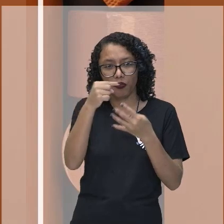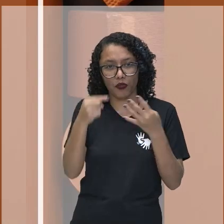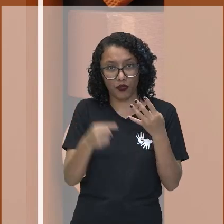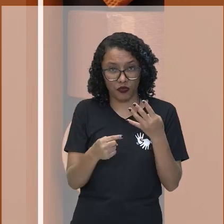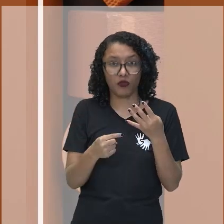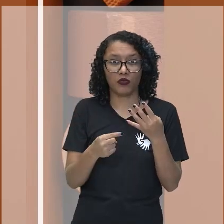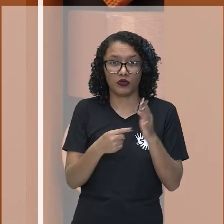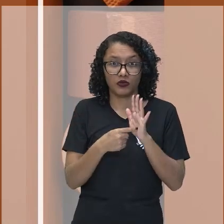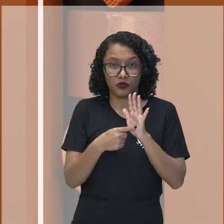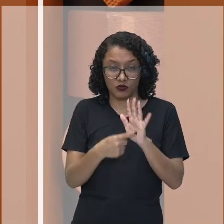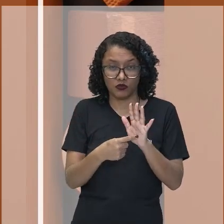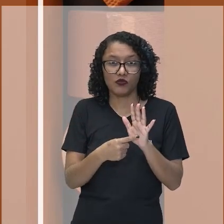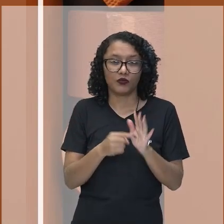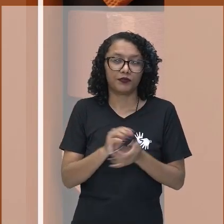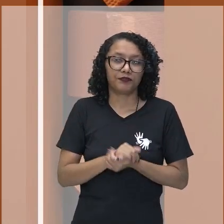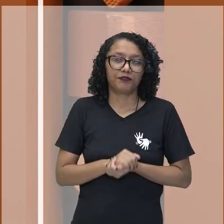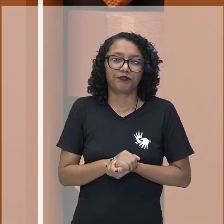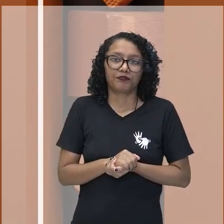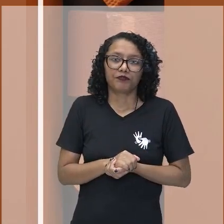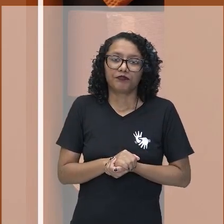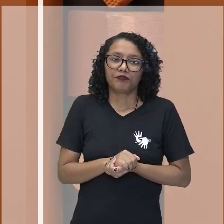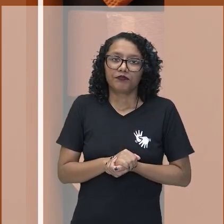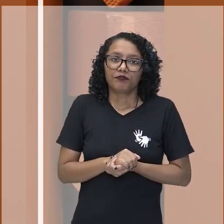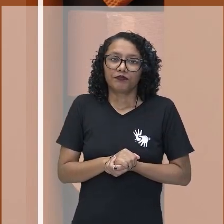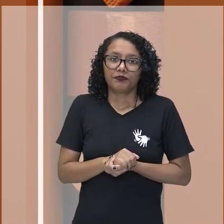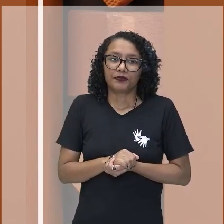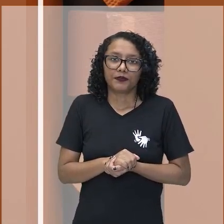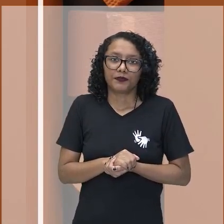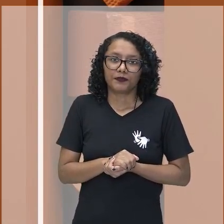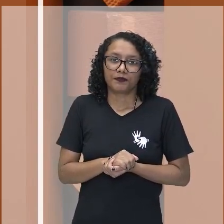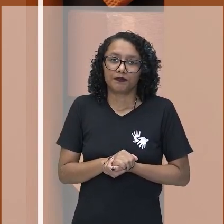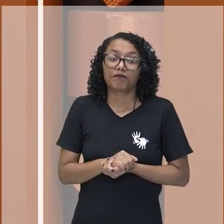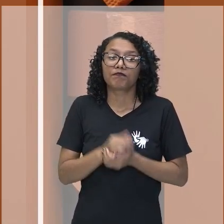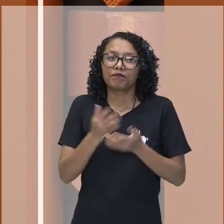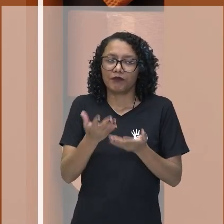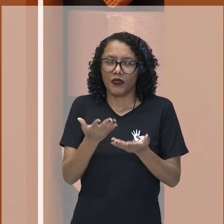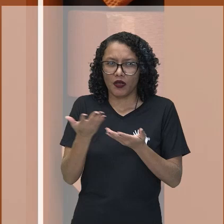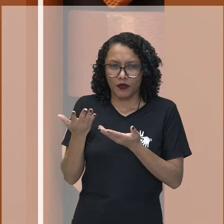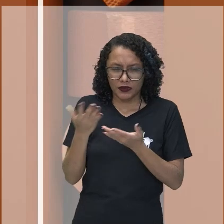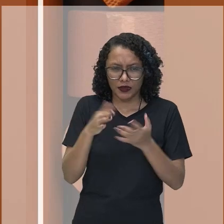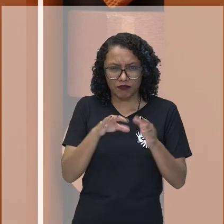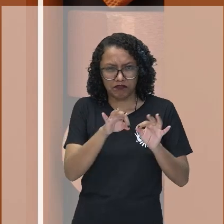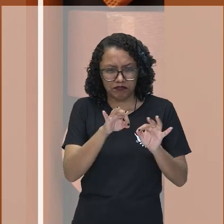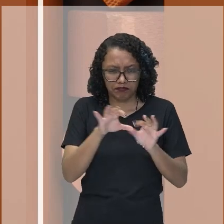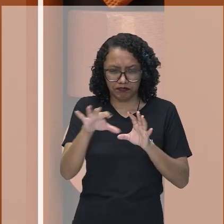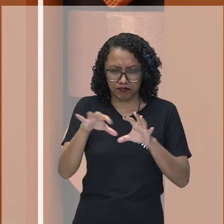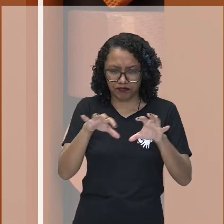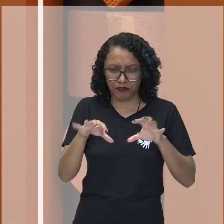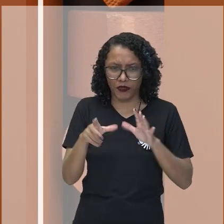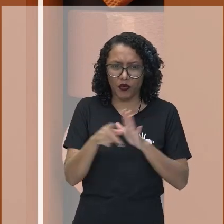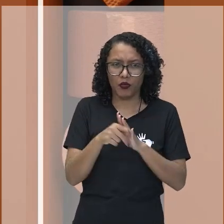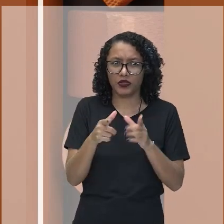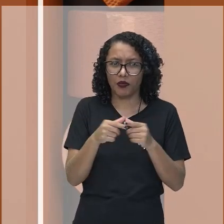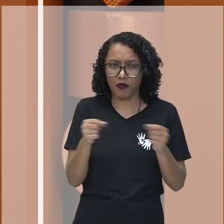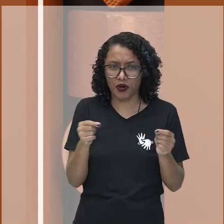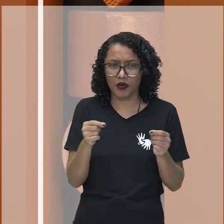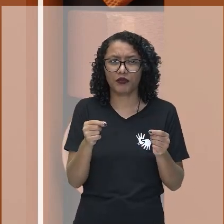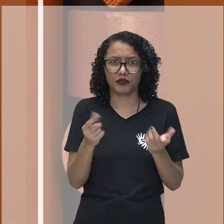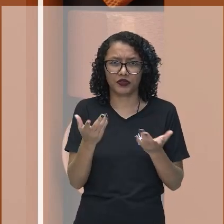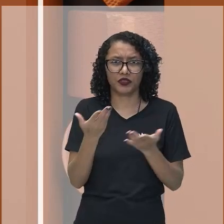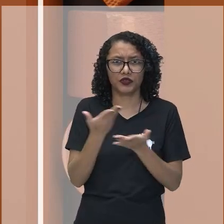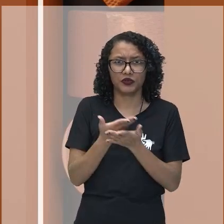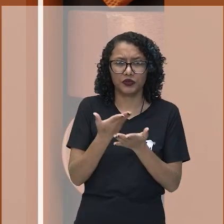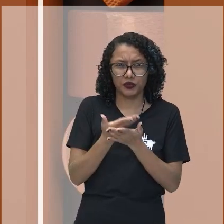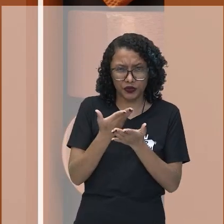ok? Agora, o Japão, gente, tendo essa formação, né? A gente, quando estuda o Japão, a gente também já lembra de